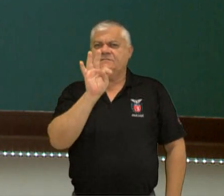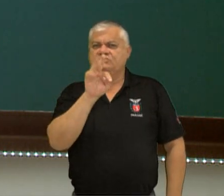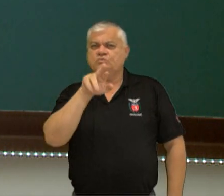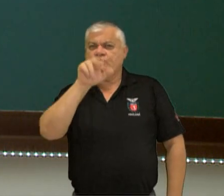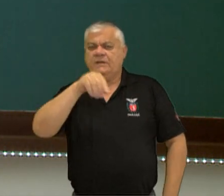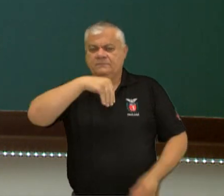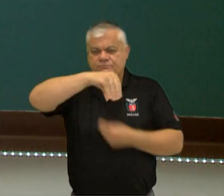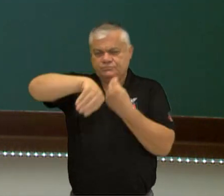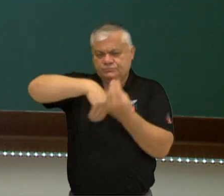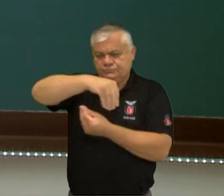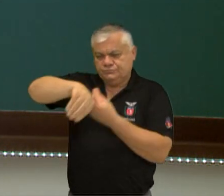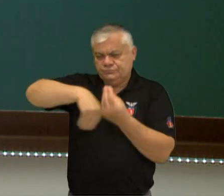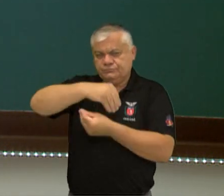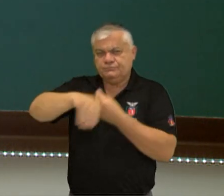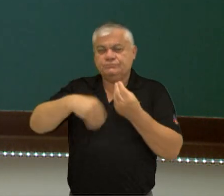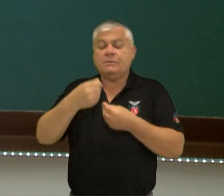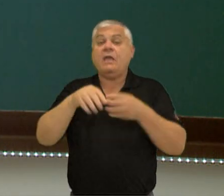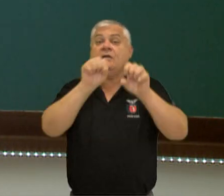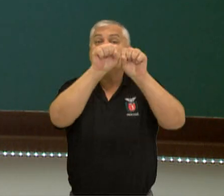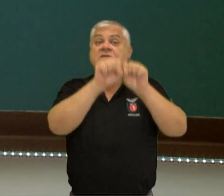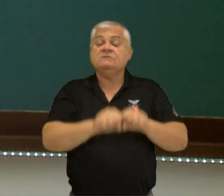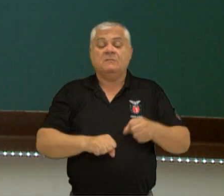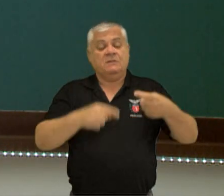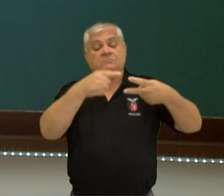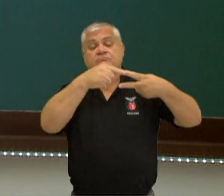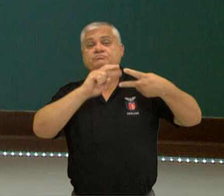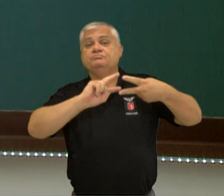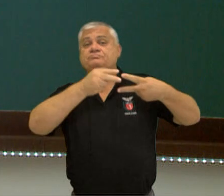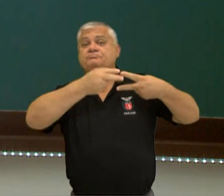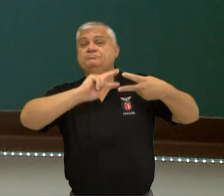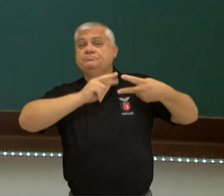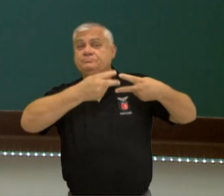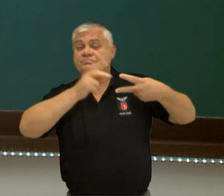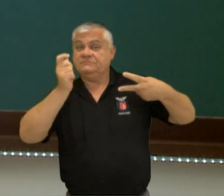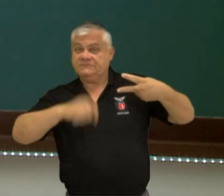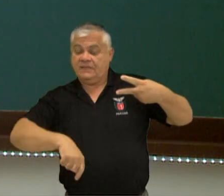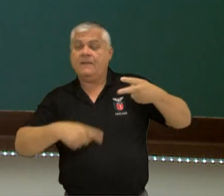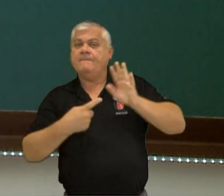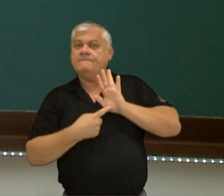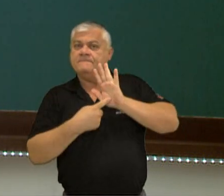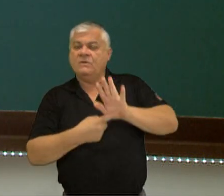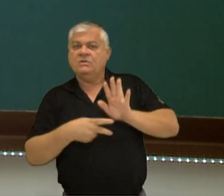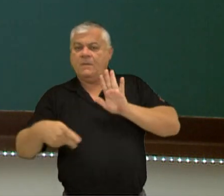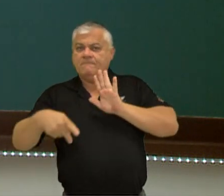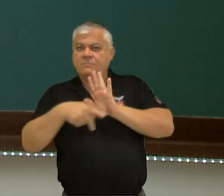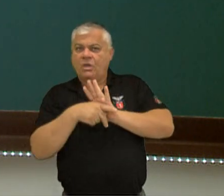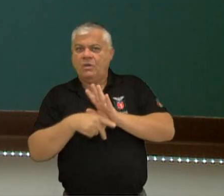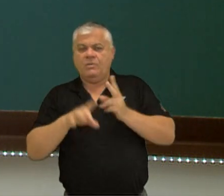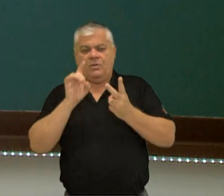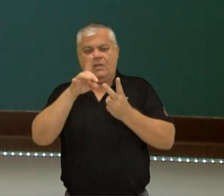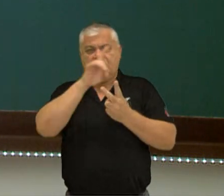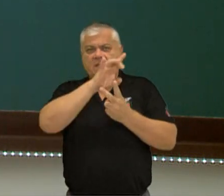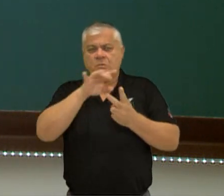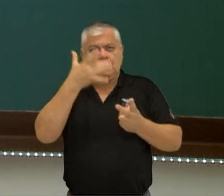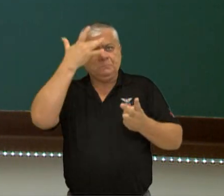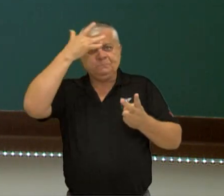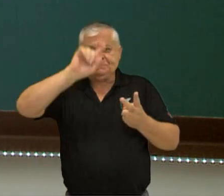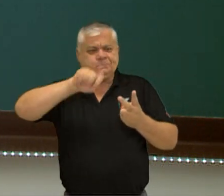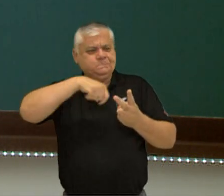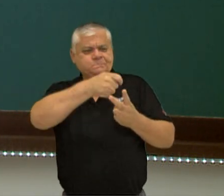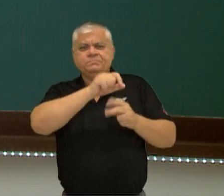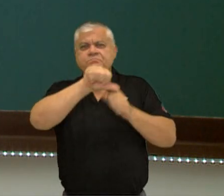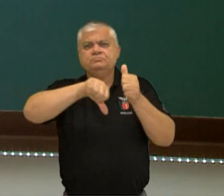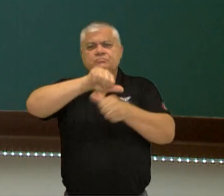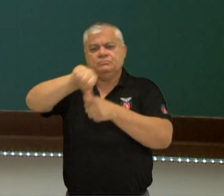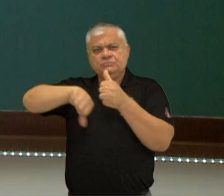misturas são sistemas formados por duas ou mais substâncias. Apresentam as propriedades físicas não definidas e variáveis.